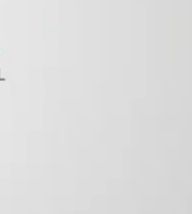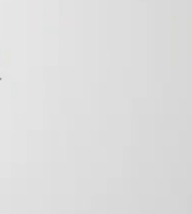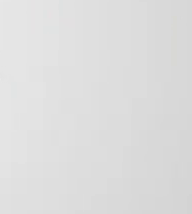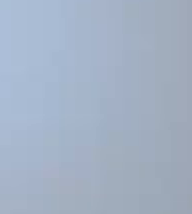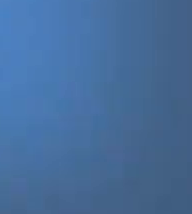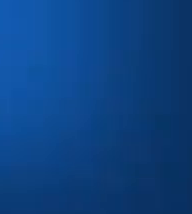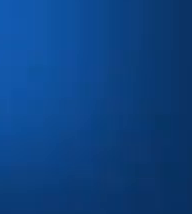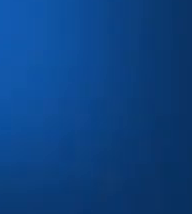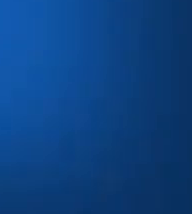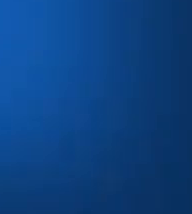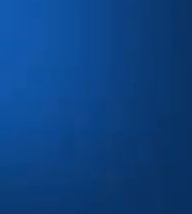aí